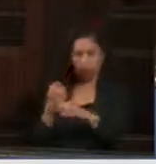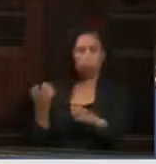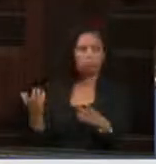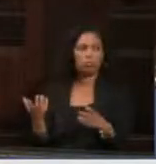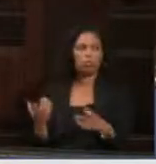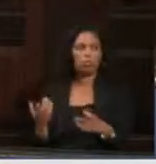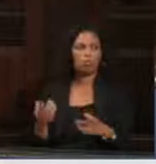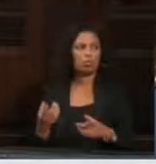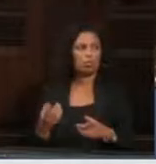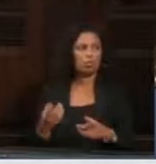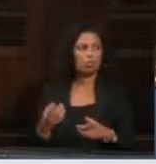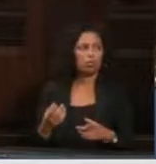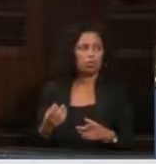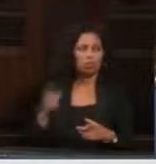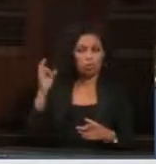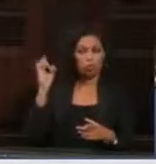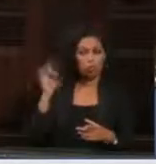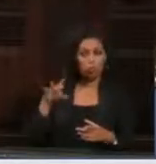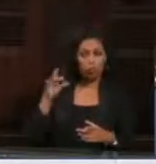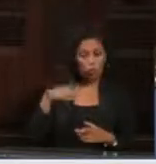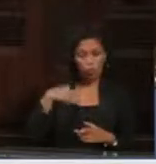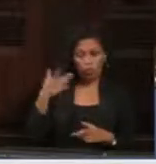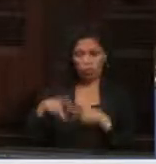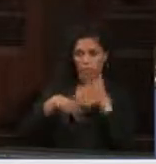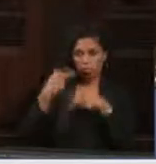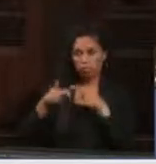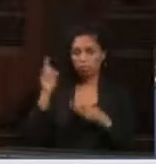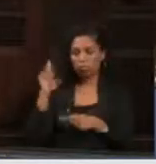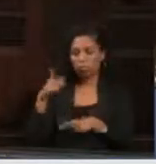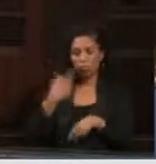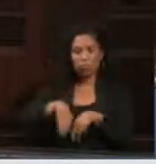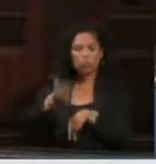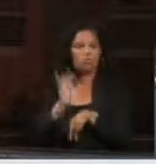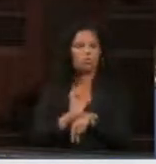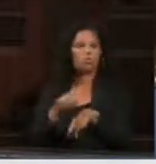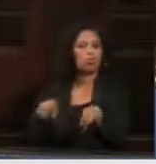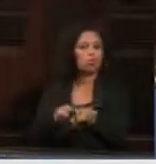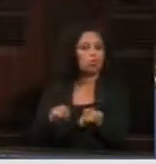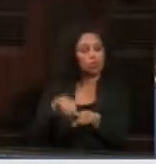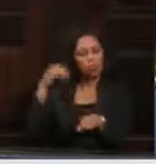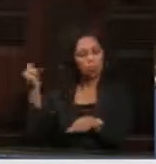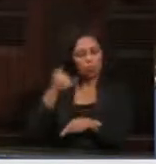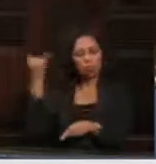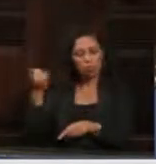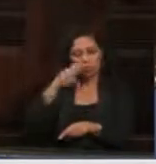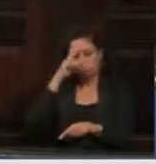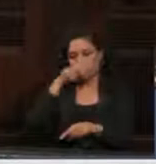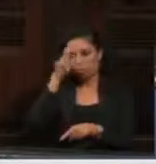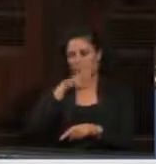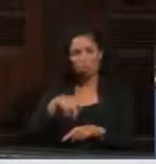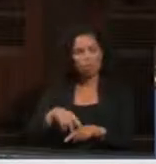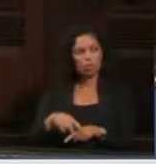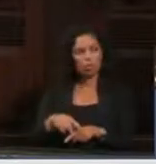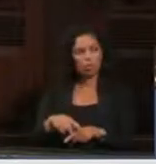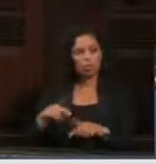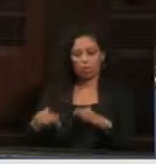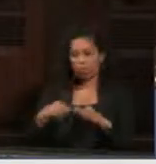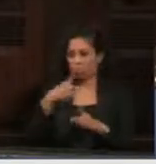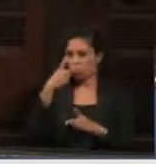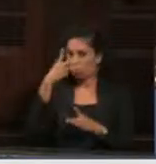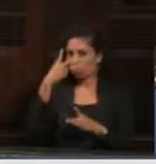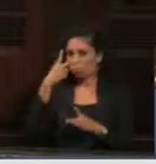apenas na esfera estadual além disso é importante lembrar daquela que é a segunda